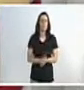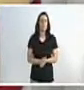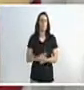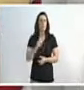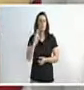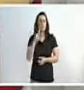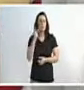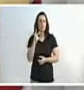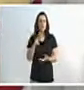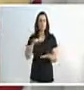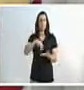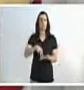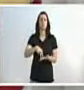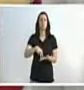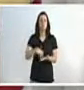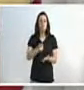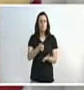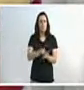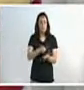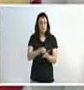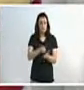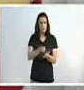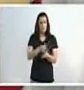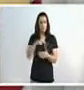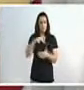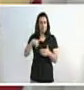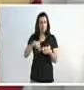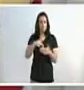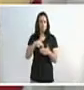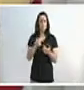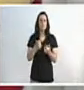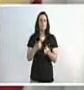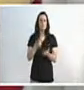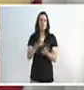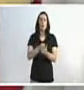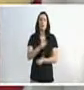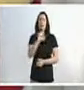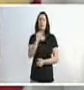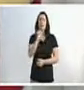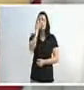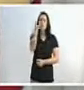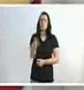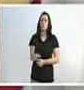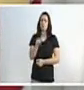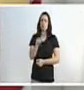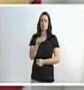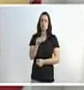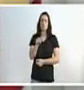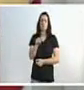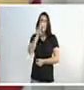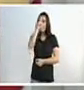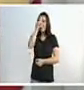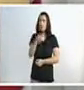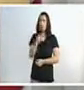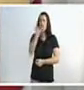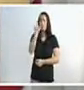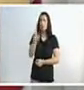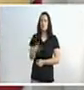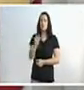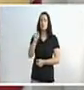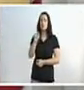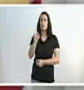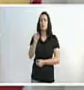vereador faz uma cobrança aqui nessa tribuna, deve cobrar de quem manda. E quem manda é quem tem a